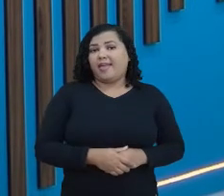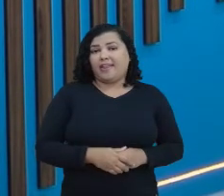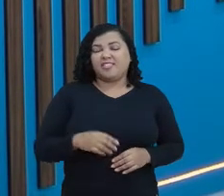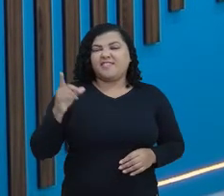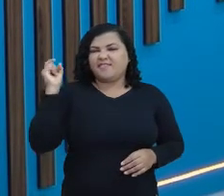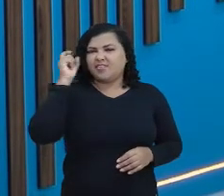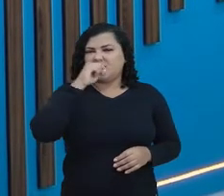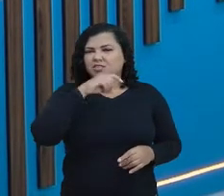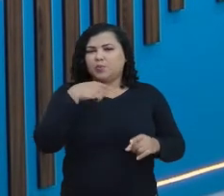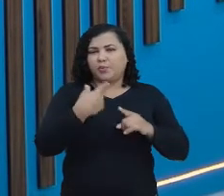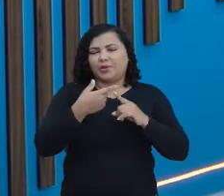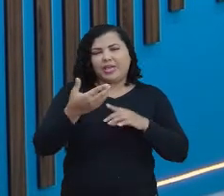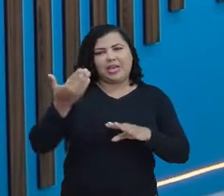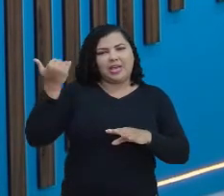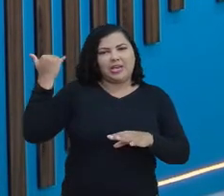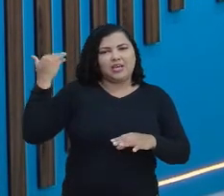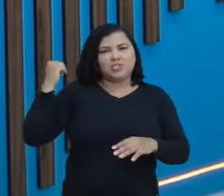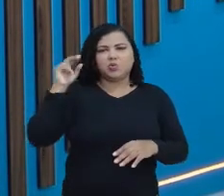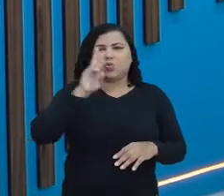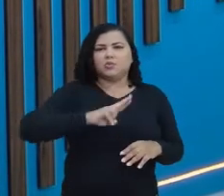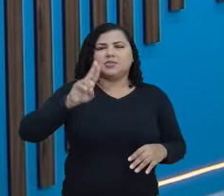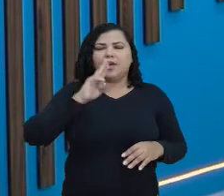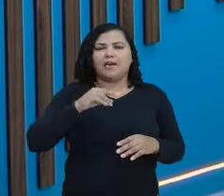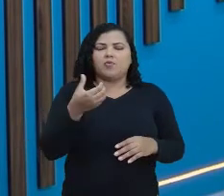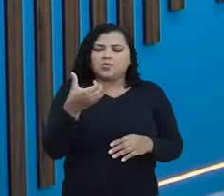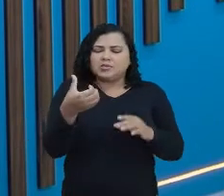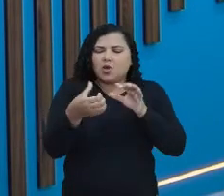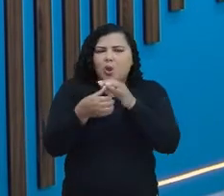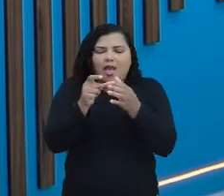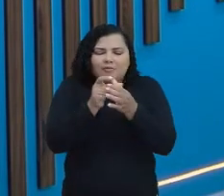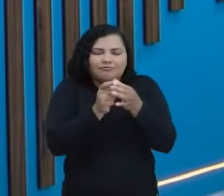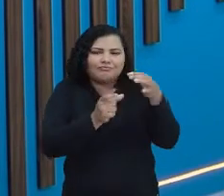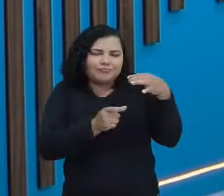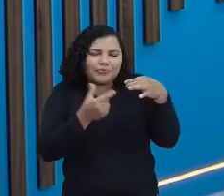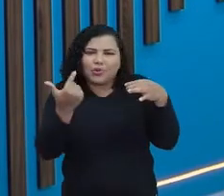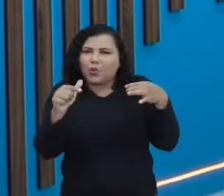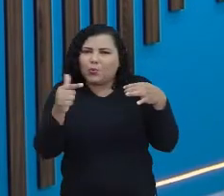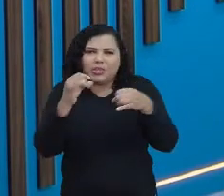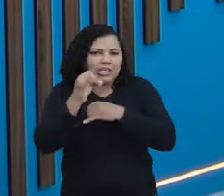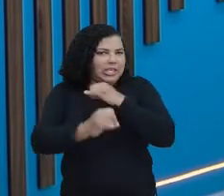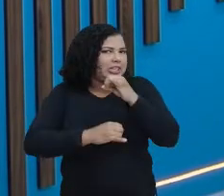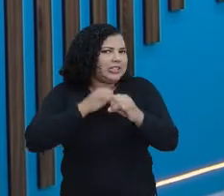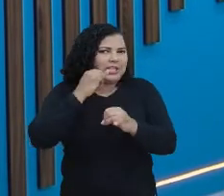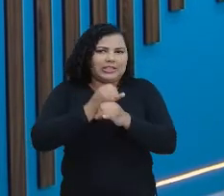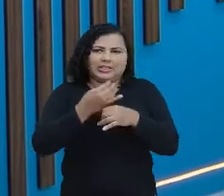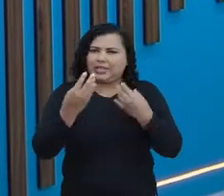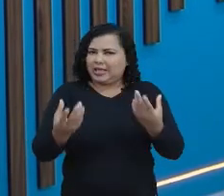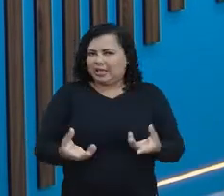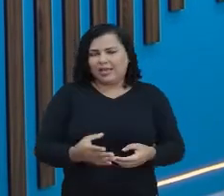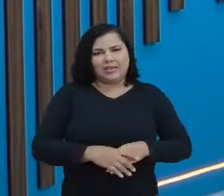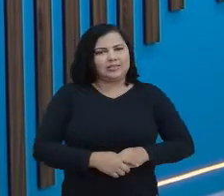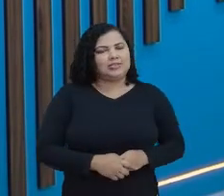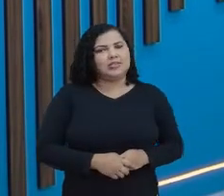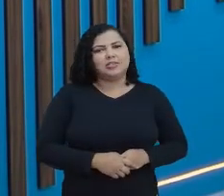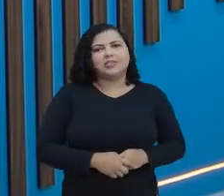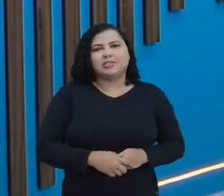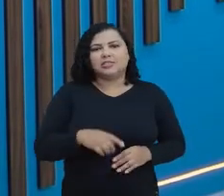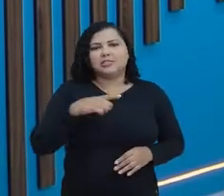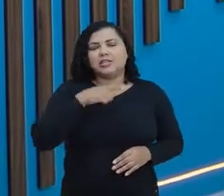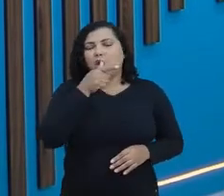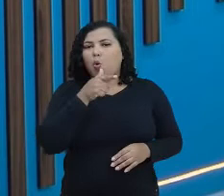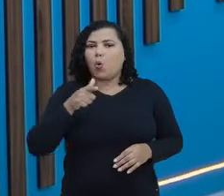usava ainda um celular de telinha, que não tinha internet, e aí a gente tinha